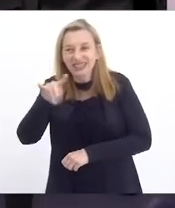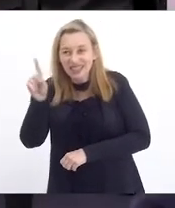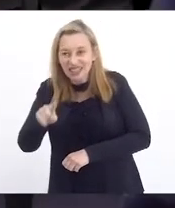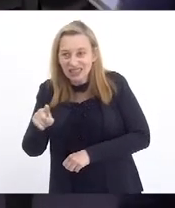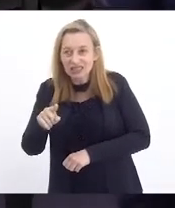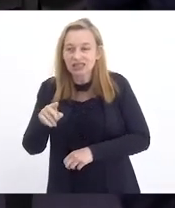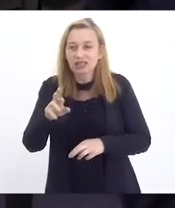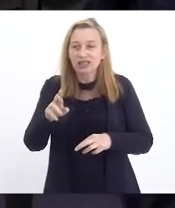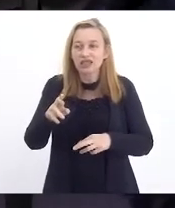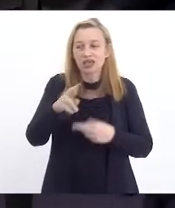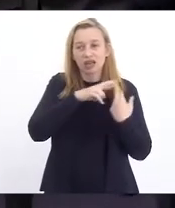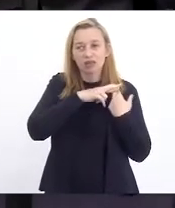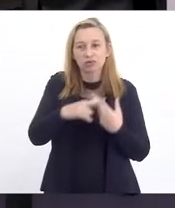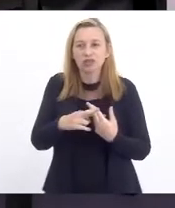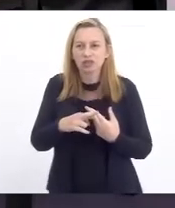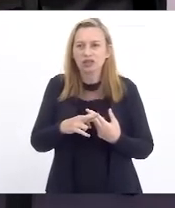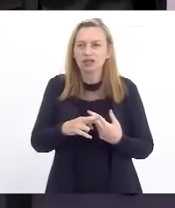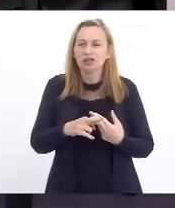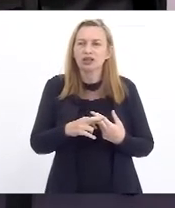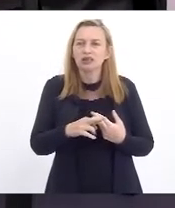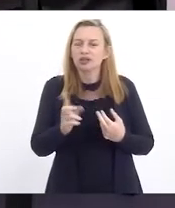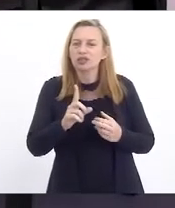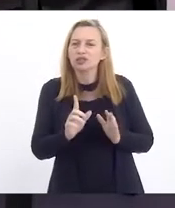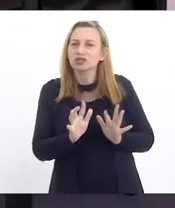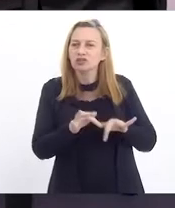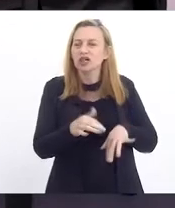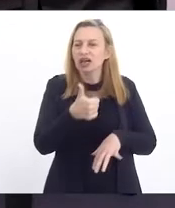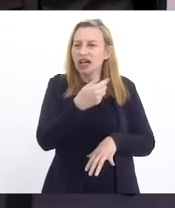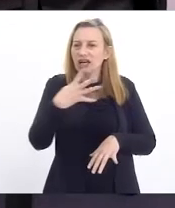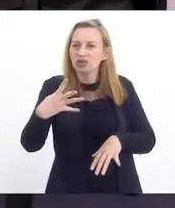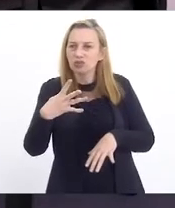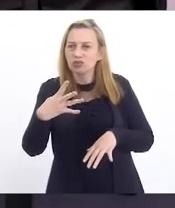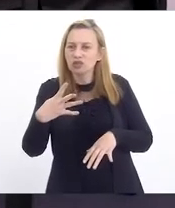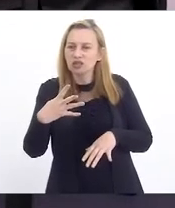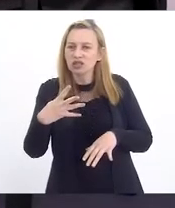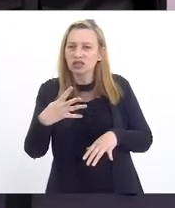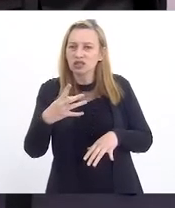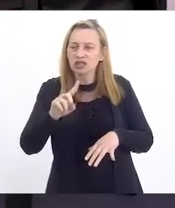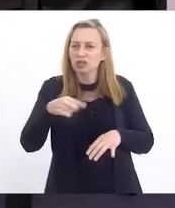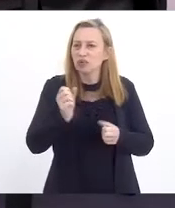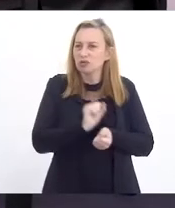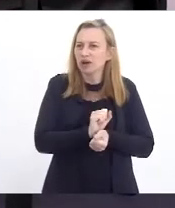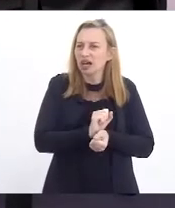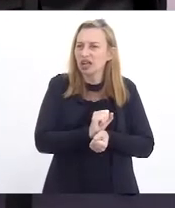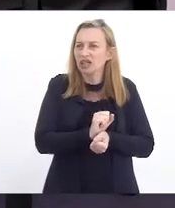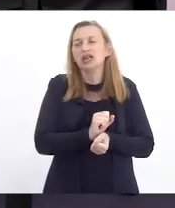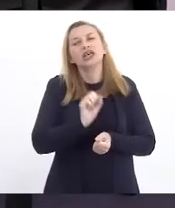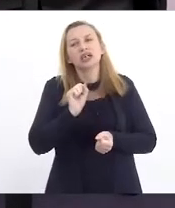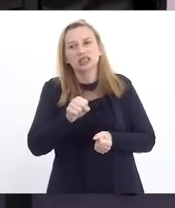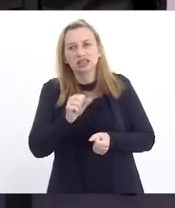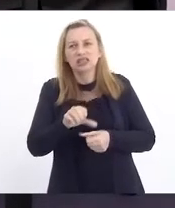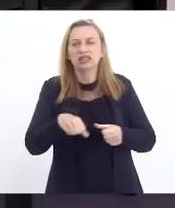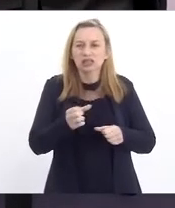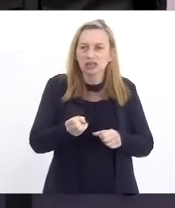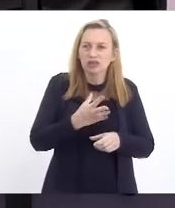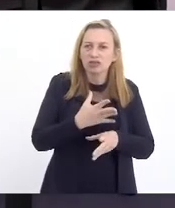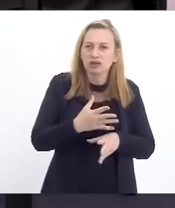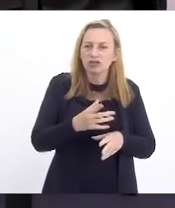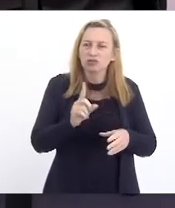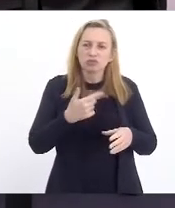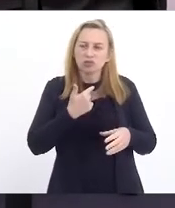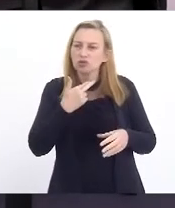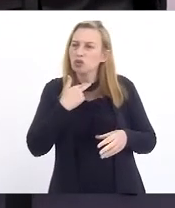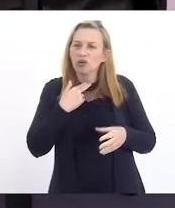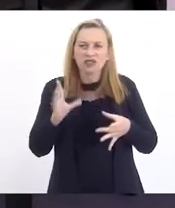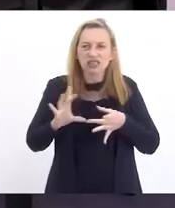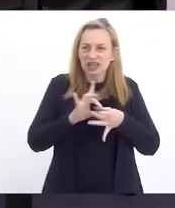responsabilidade, para que não se concluam 14 reformas de ET e depois sejam inoperantes. Né? Imagina, reforma ET, mas não pode fazer ligação ao